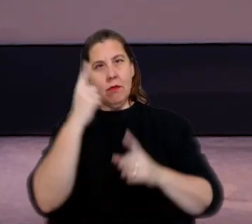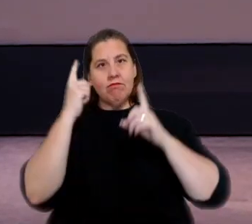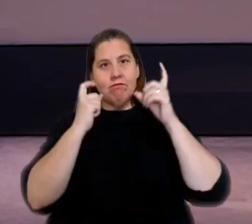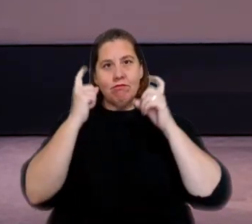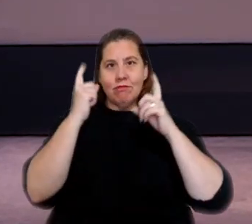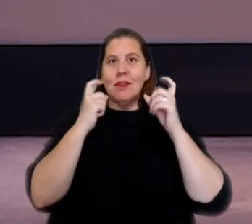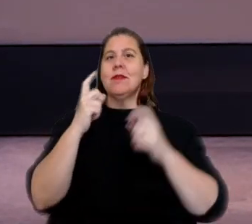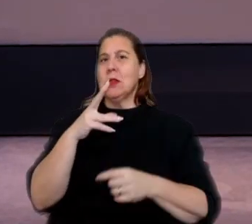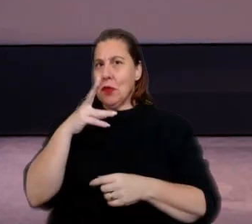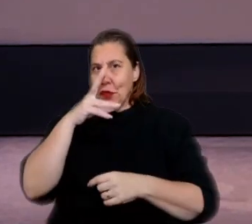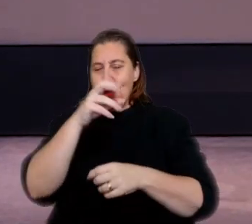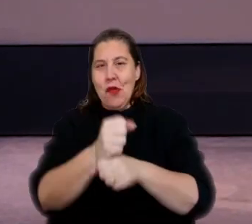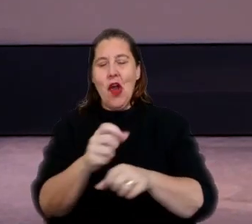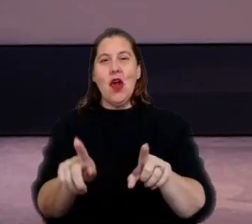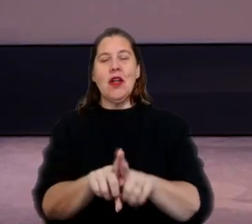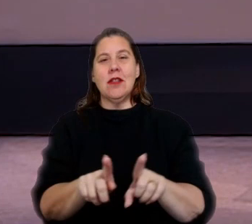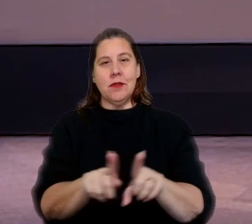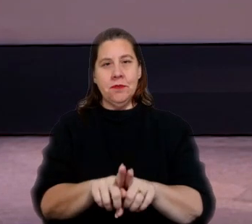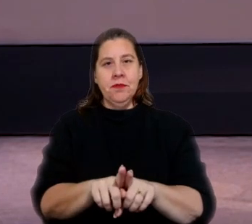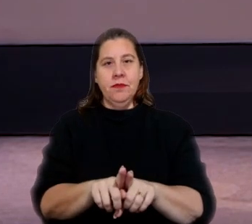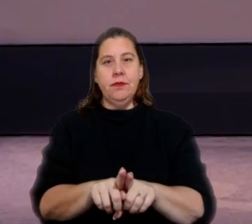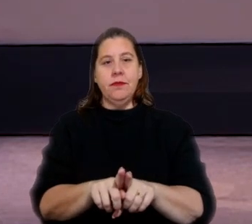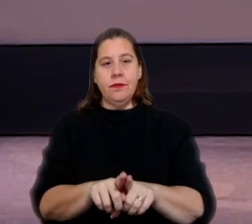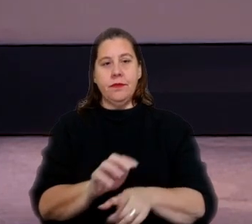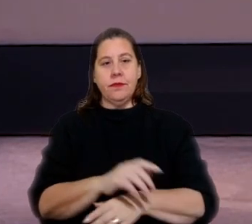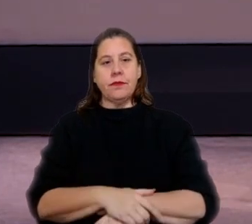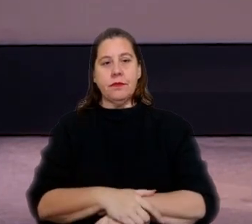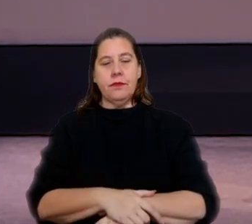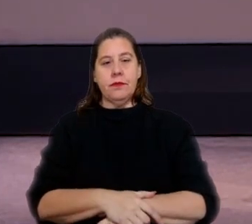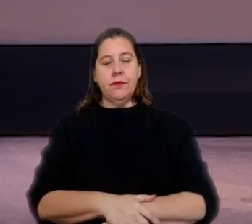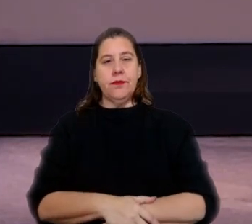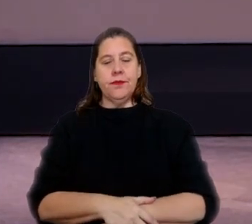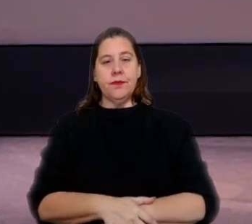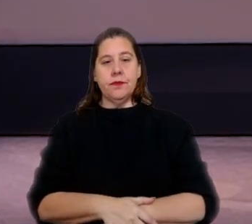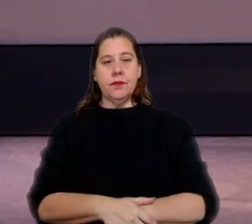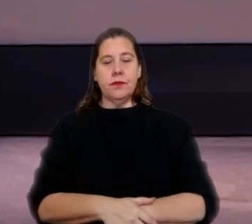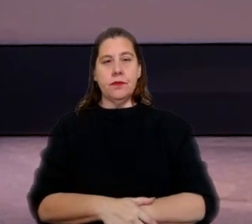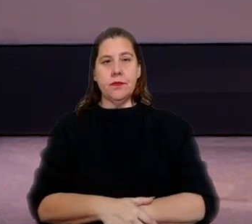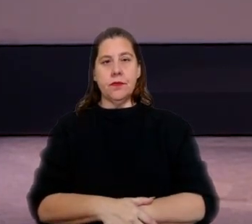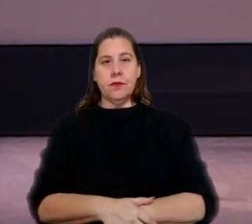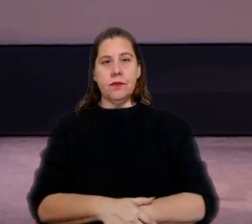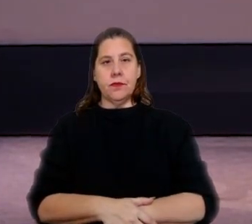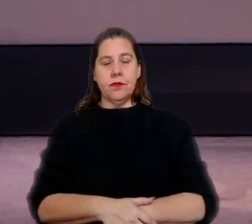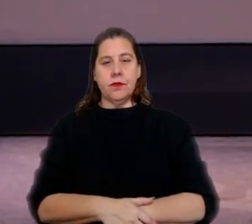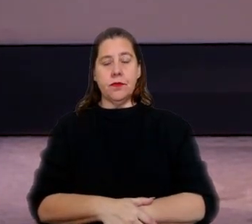dele, as expressões são muito marcadas, né? Que acho que o Léo vai falar mais sobre isso.